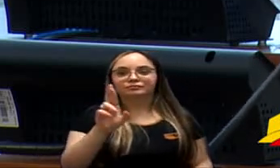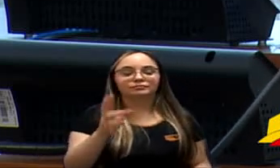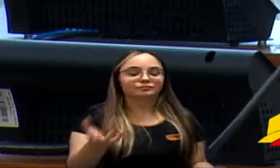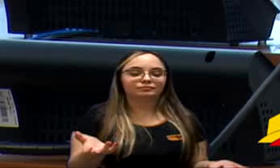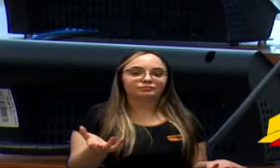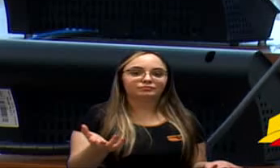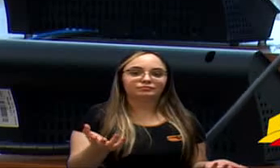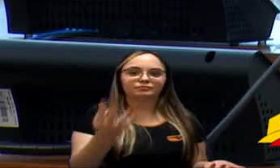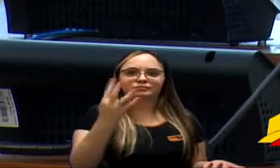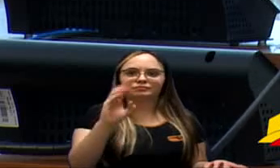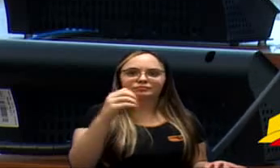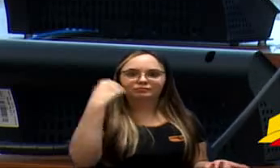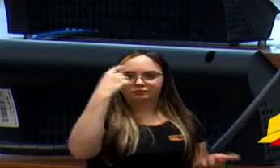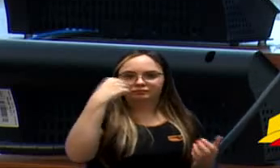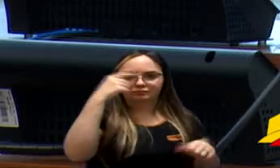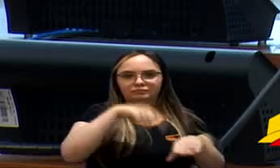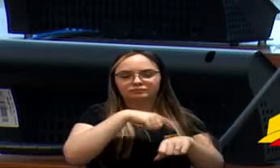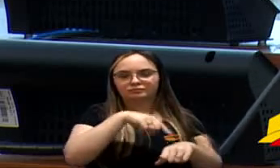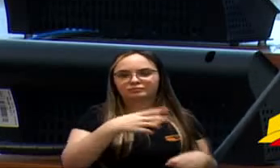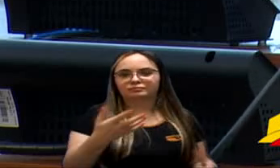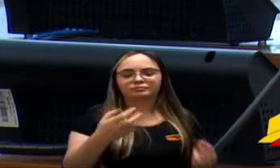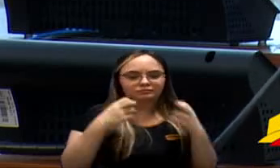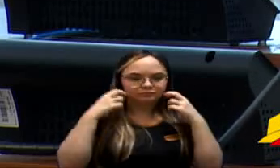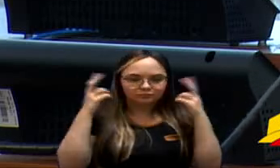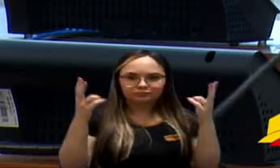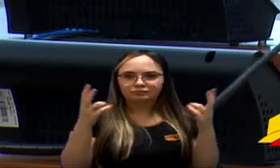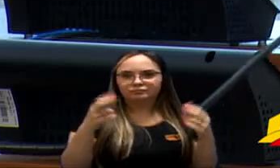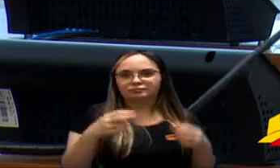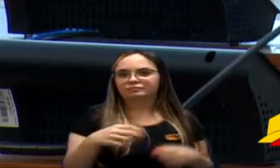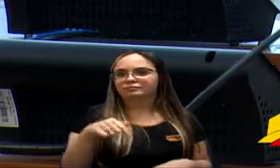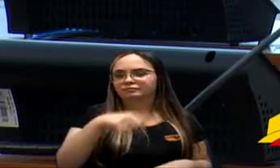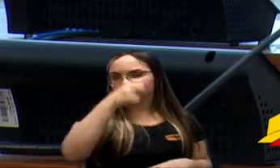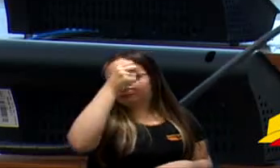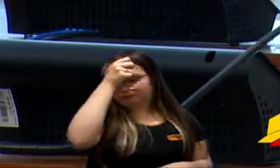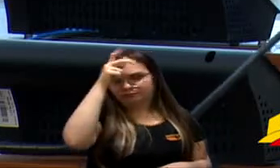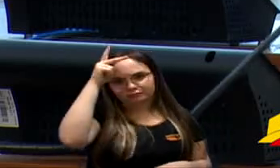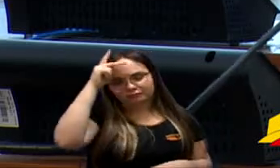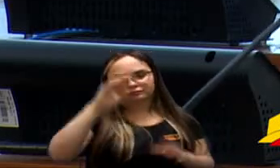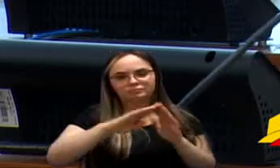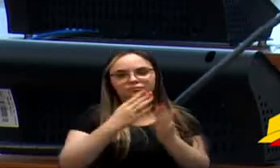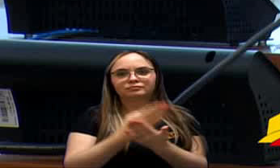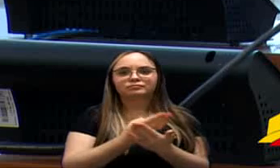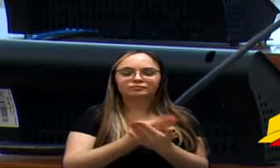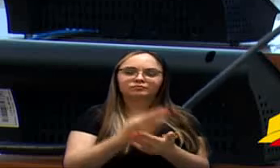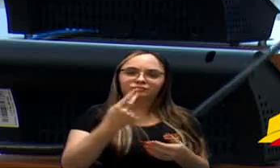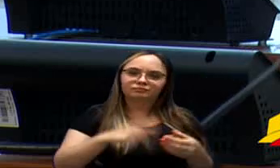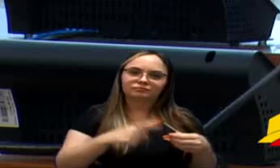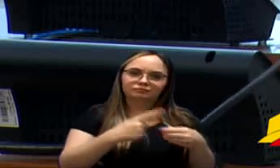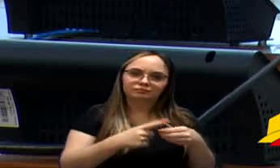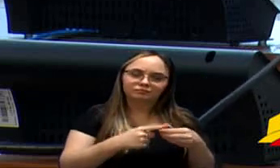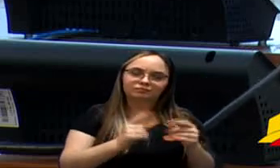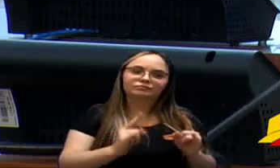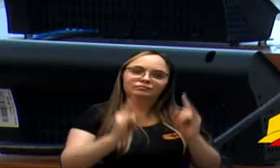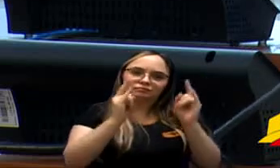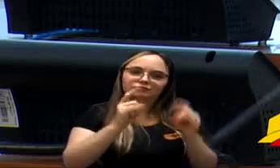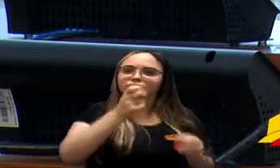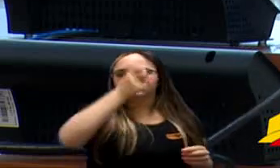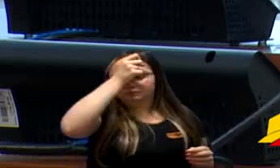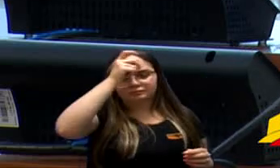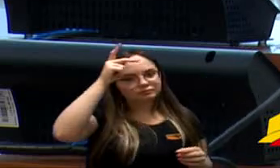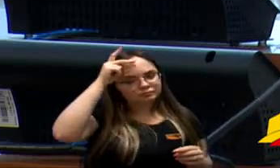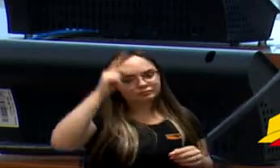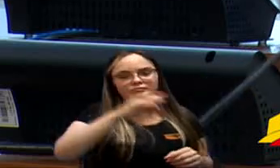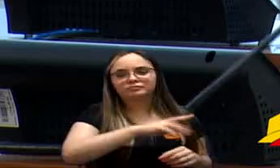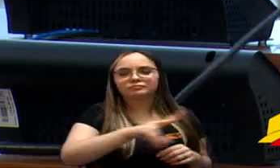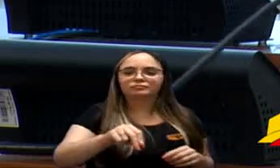assim, por 40 horas semanais. É uma vergonha para a Prefeitura Municipal, numa escola municipal, o prédio do município, os alunos do município, o